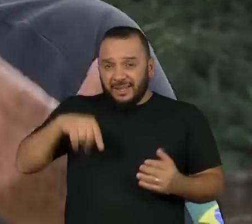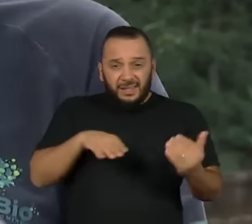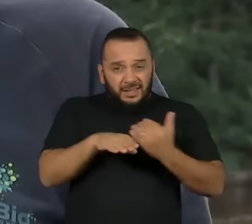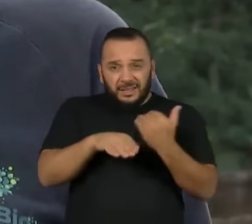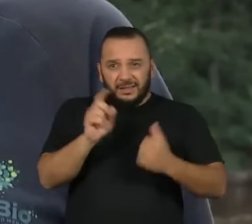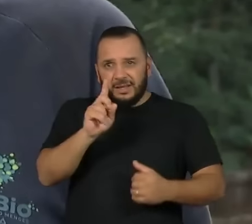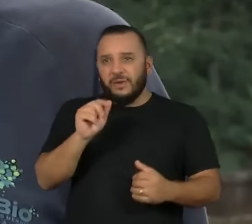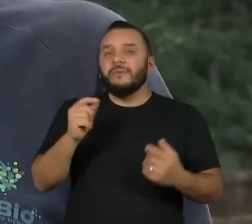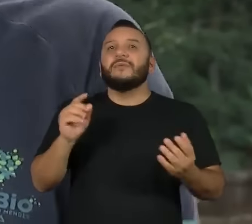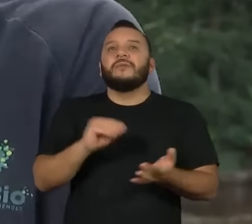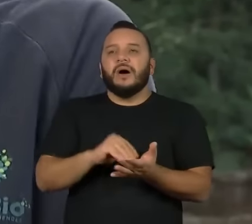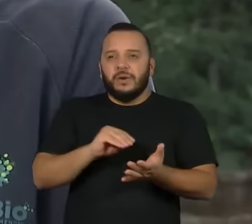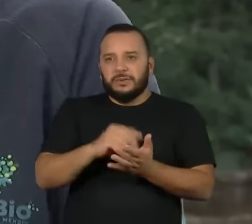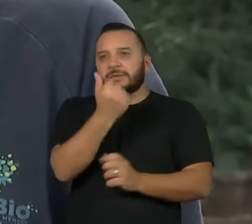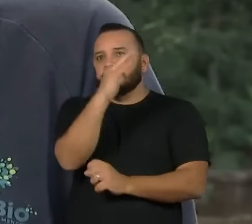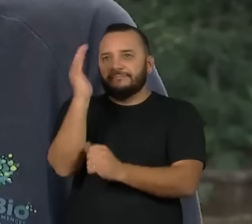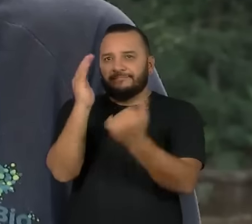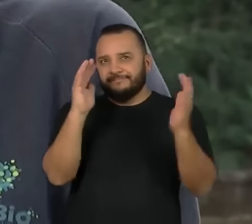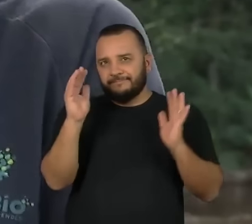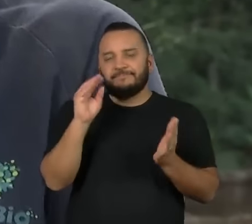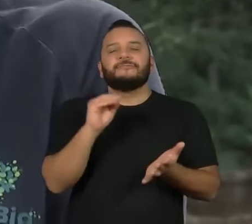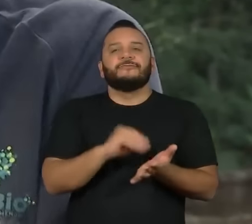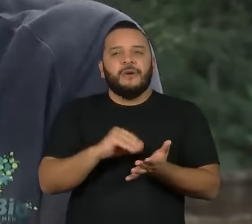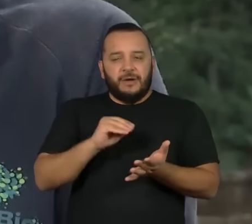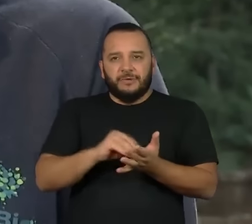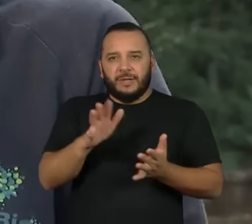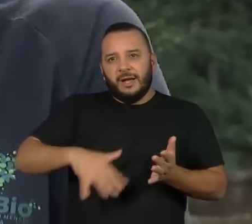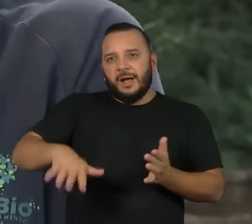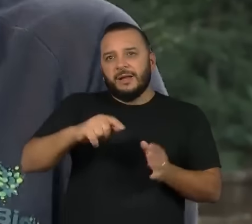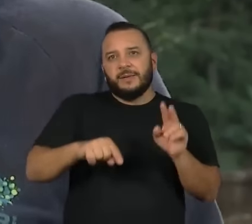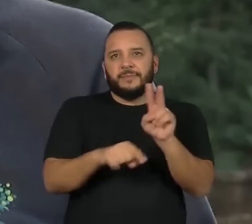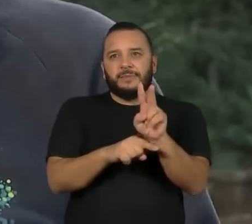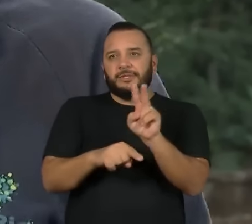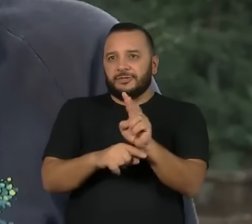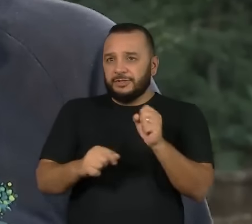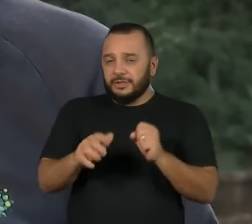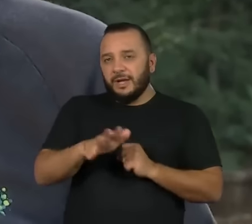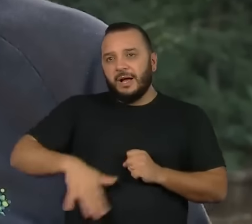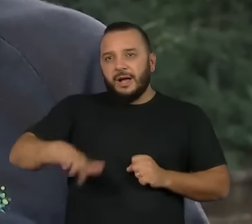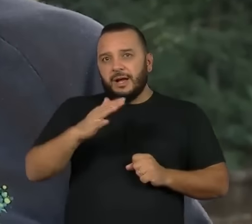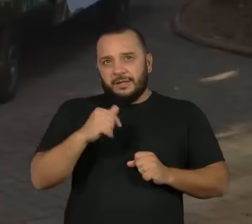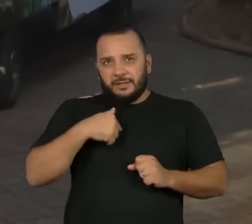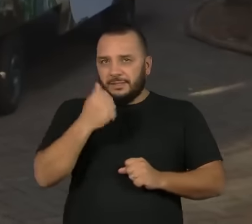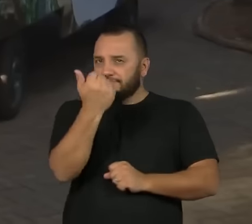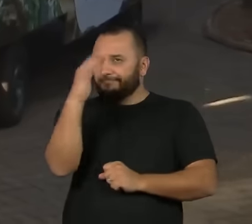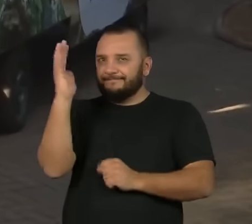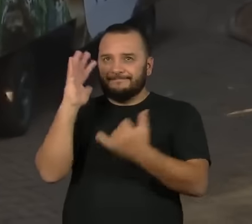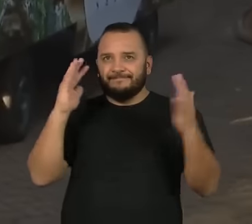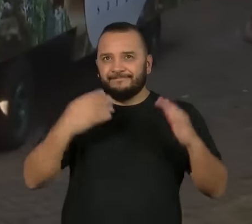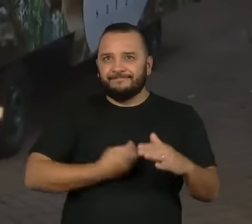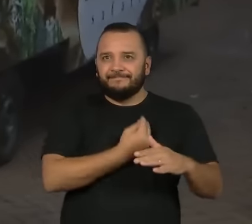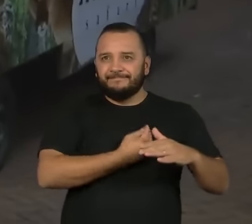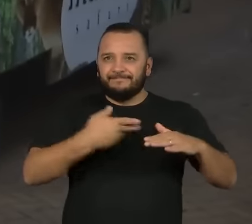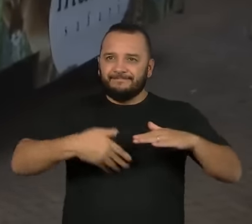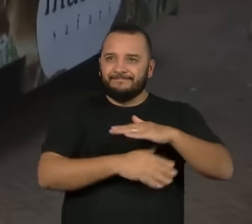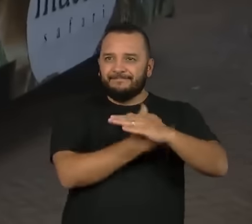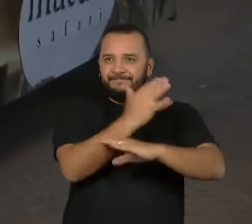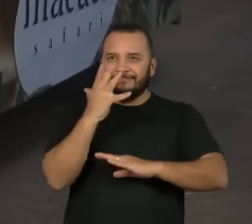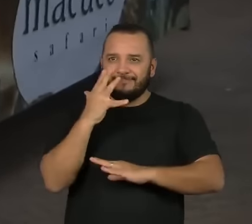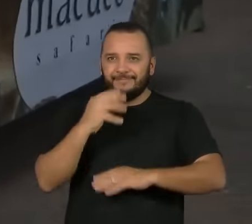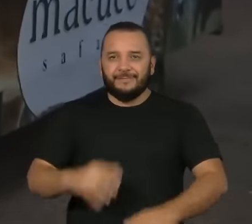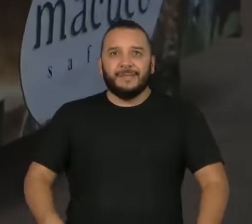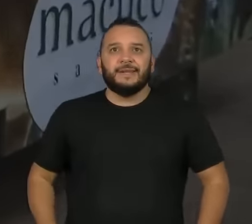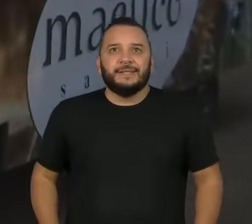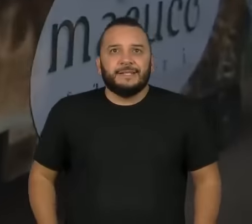é parque, o que nos falta é floresta, o que nos falta é área protegida, área natural de biodiversidade. Uma das